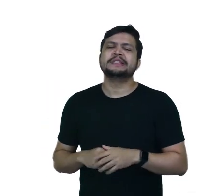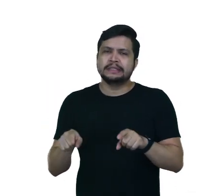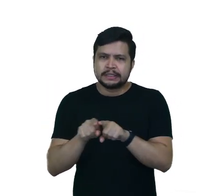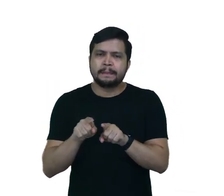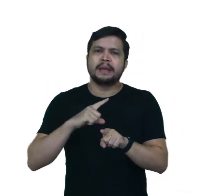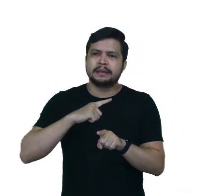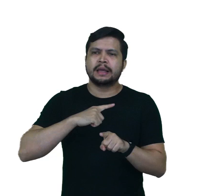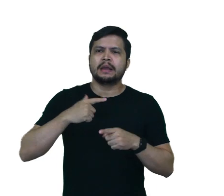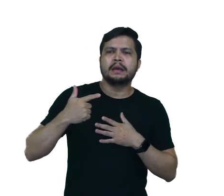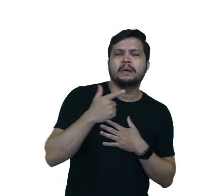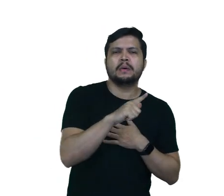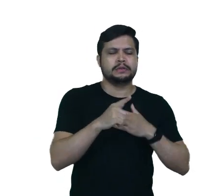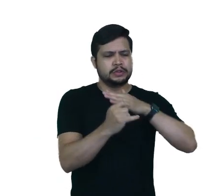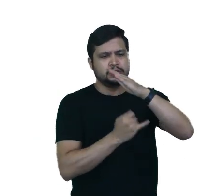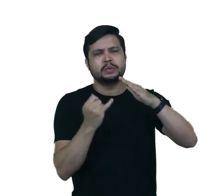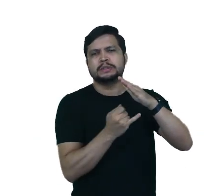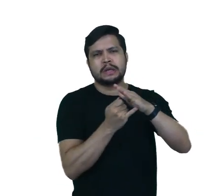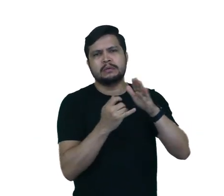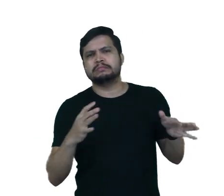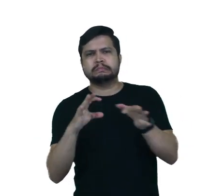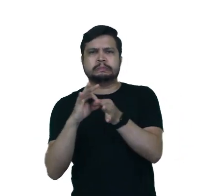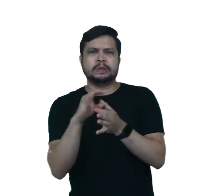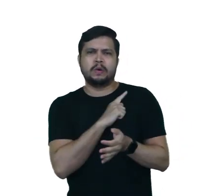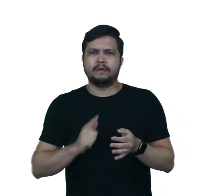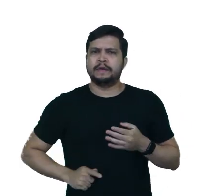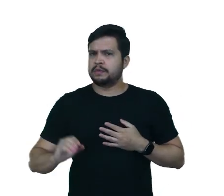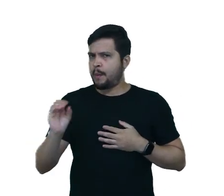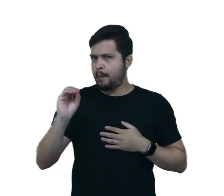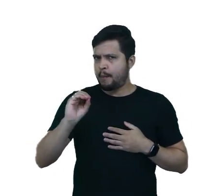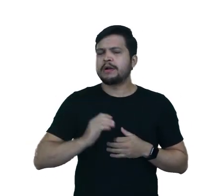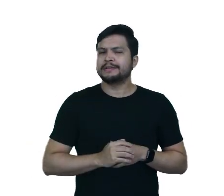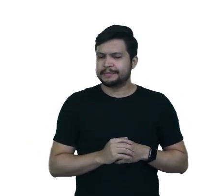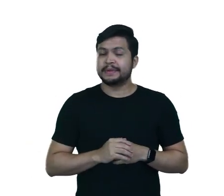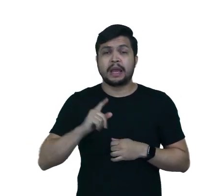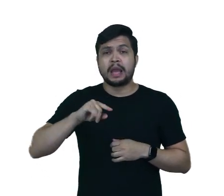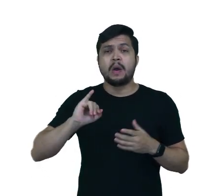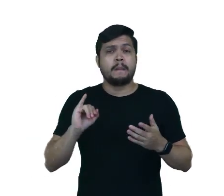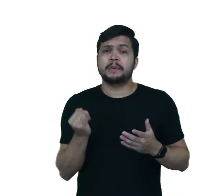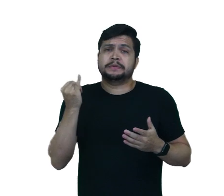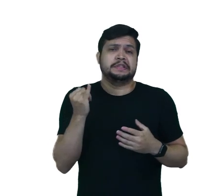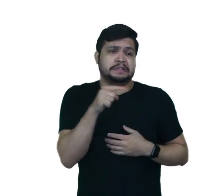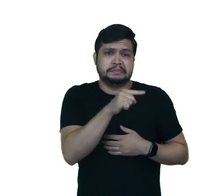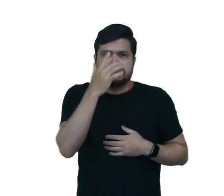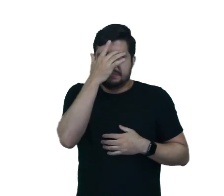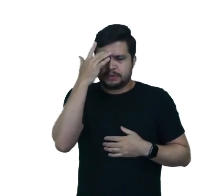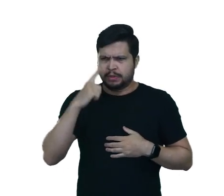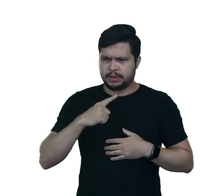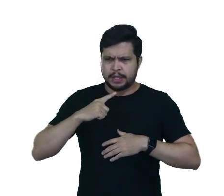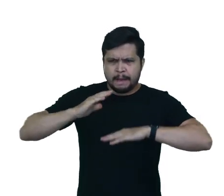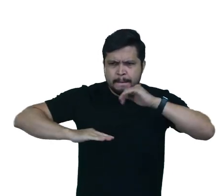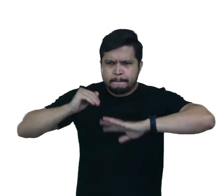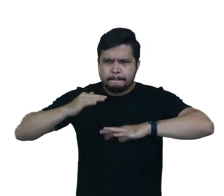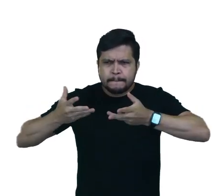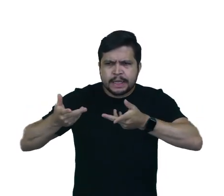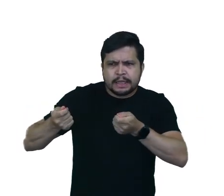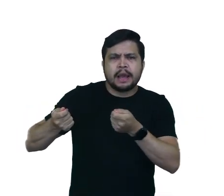As organizações não governamentais também, que é uma outra porta, uma outra oportunidade daquelas pessoas que têm mais